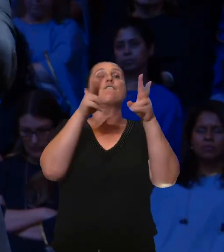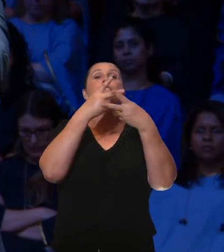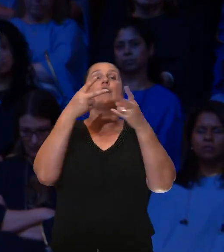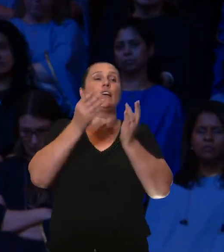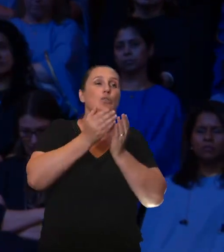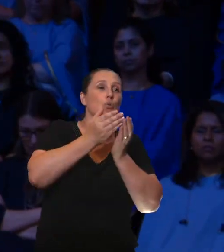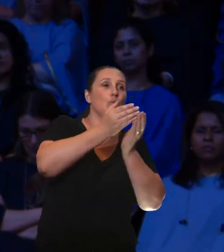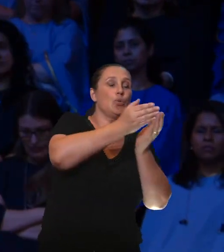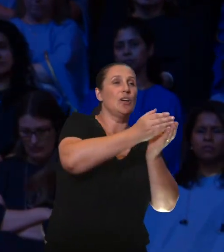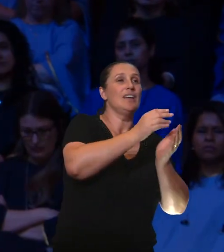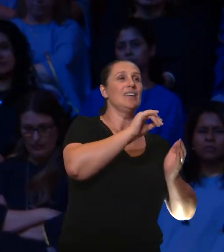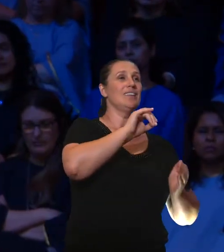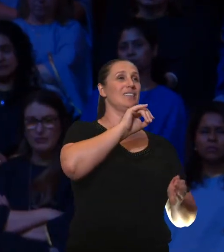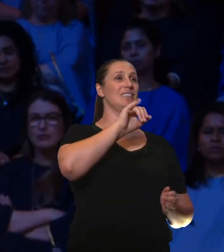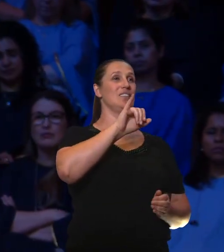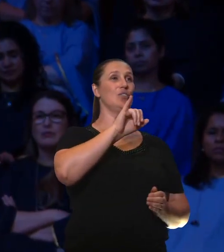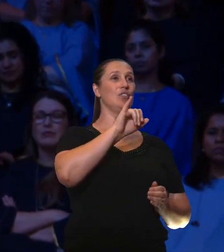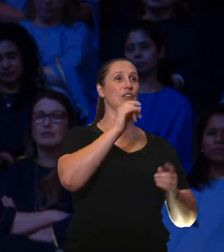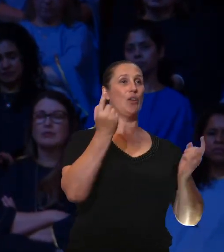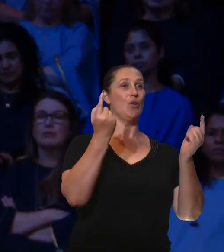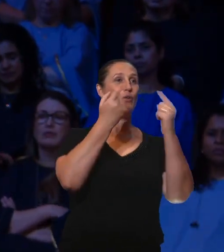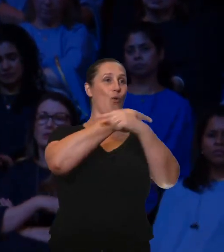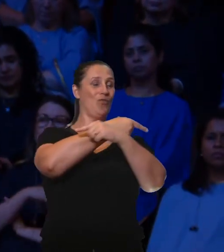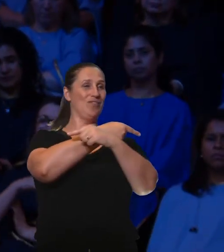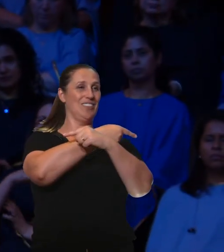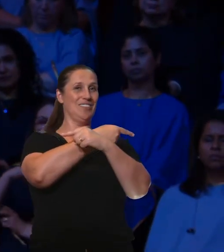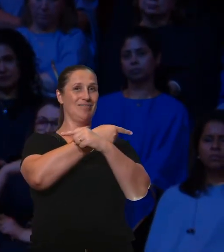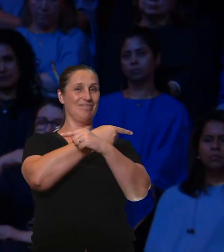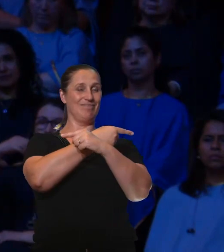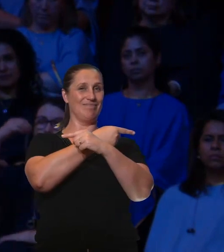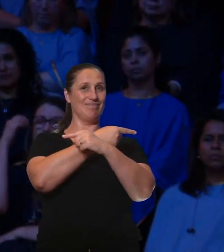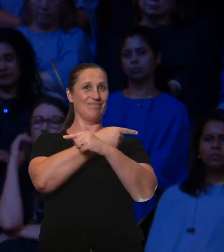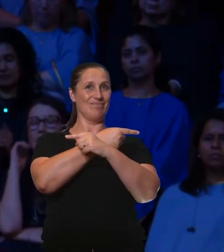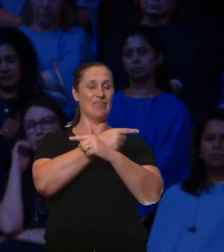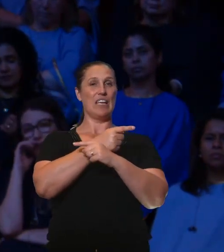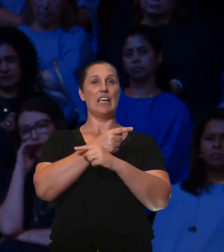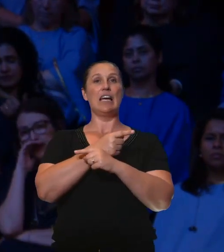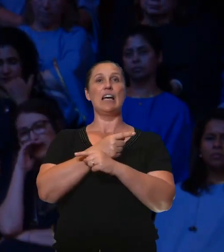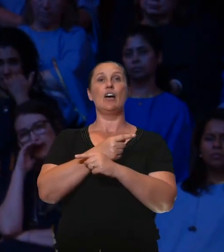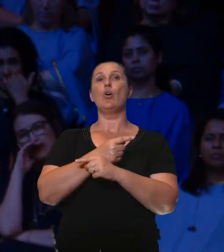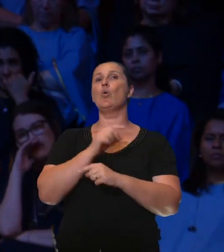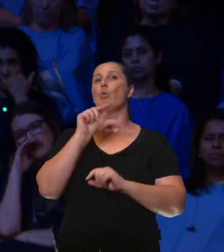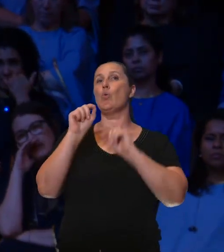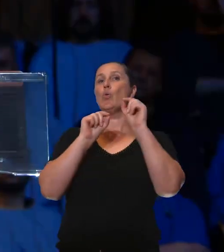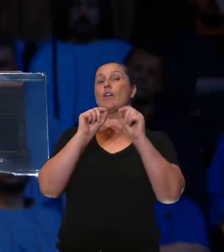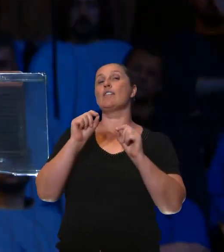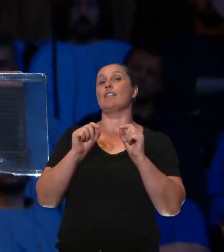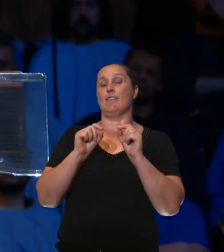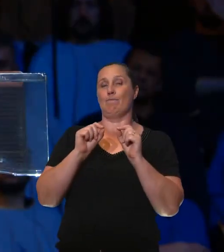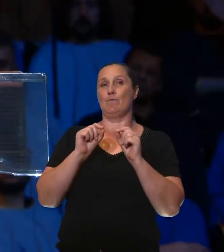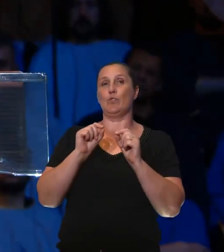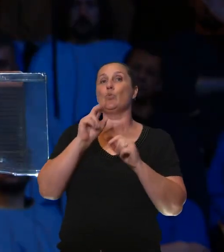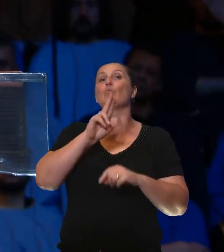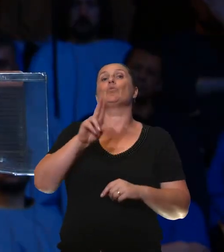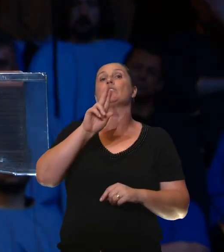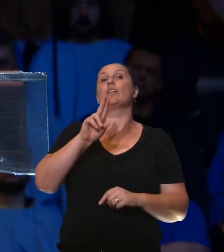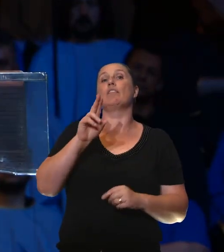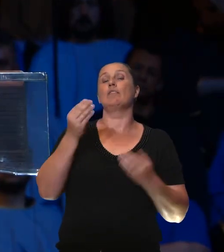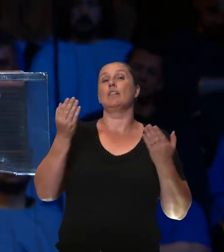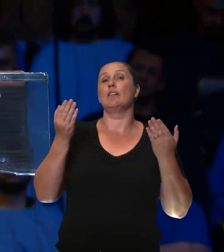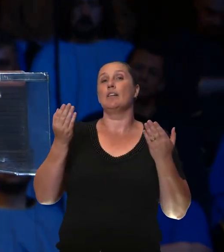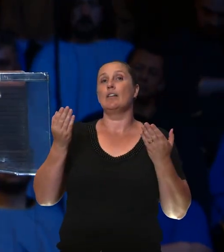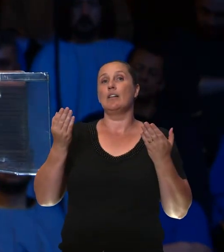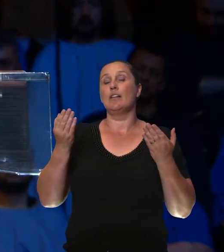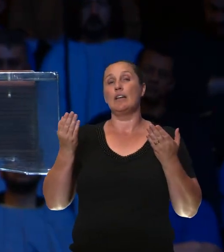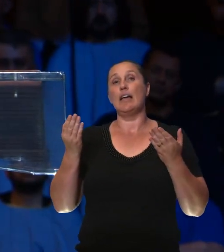à direção que nós temos que ir? A técnica que se utilizava nos tempos de Jesus, e se utiliza até